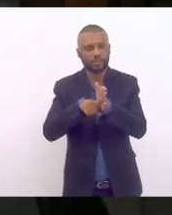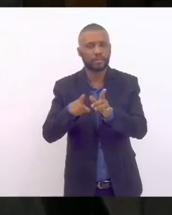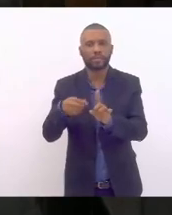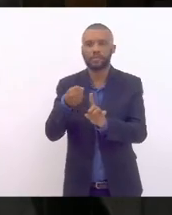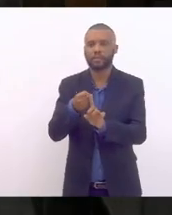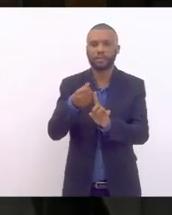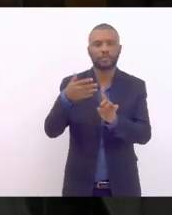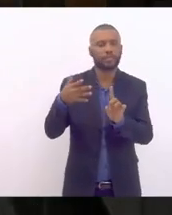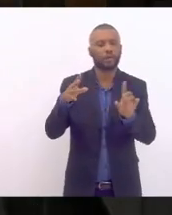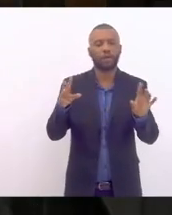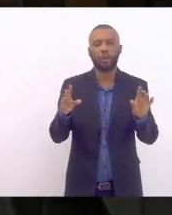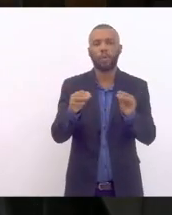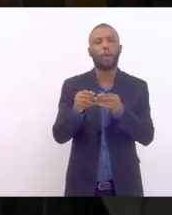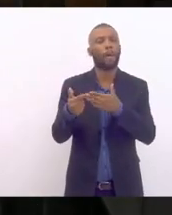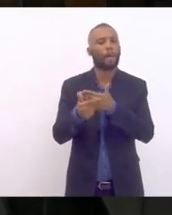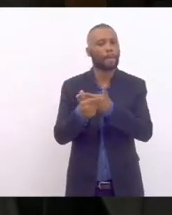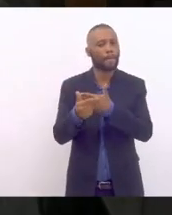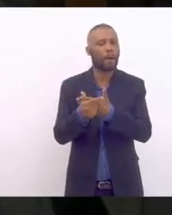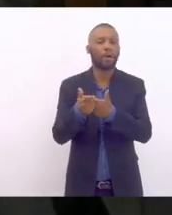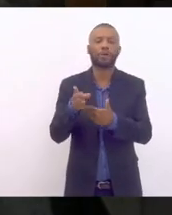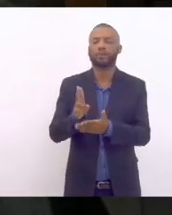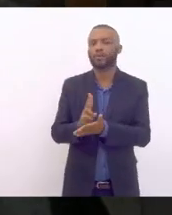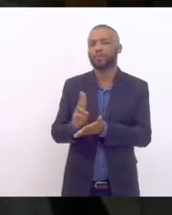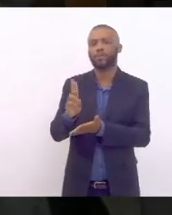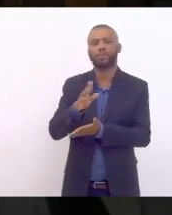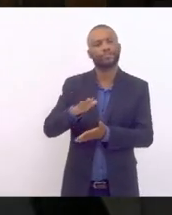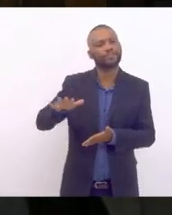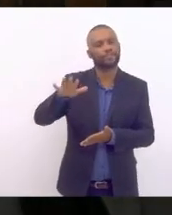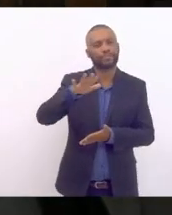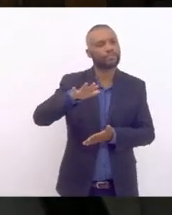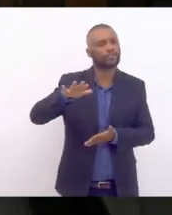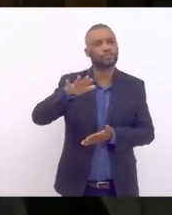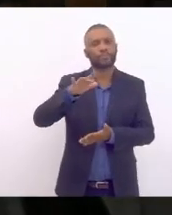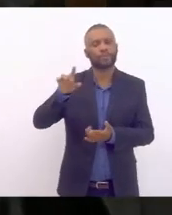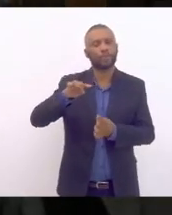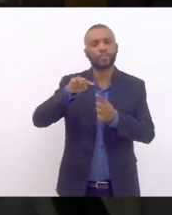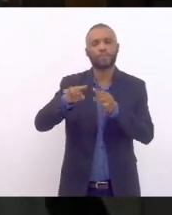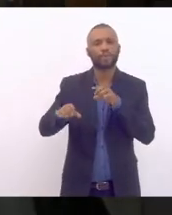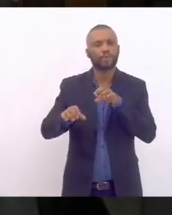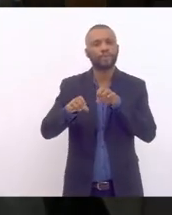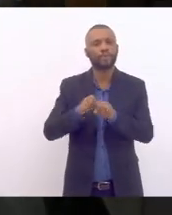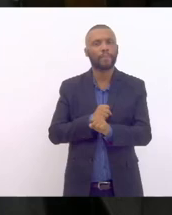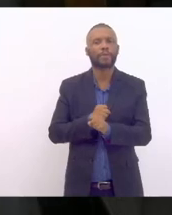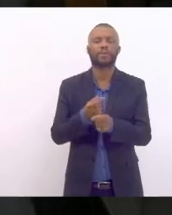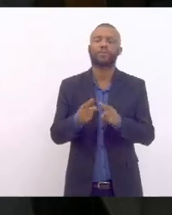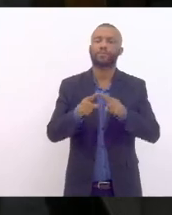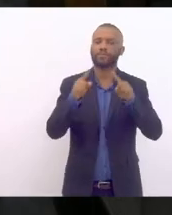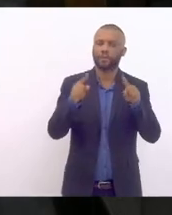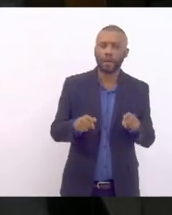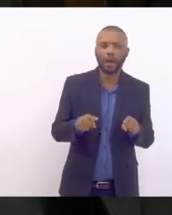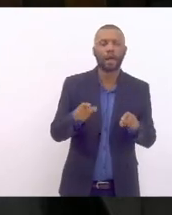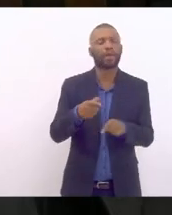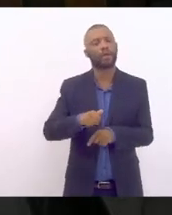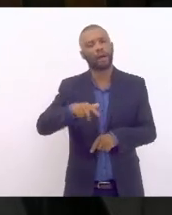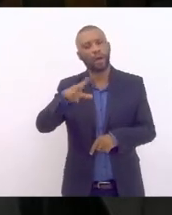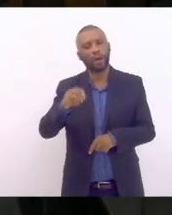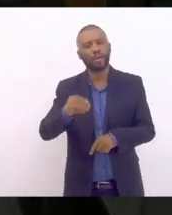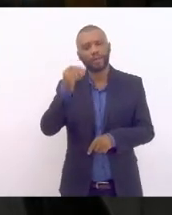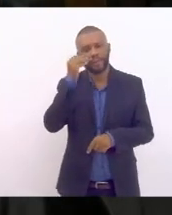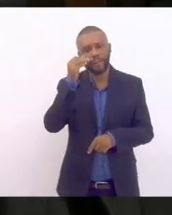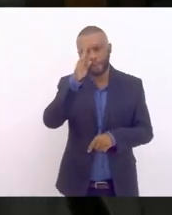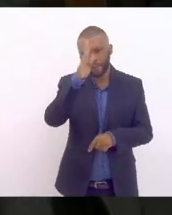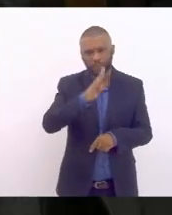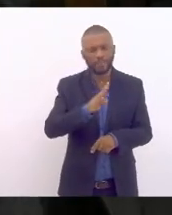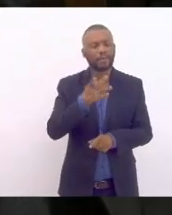simplificação do papel das Universidades no Sisu também da formação de quadros e verificar que o Brasil